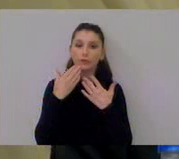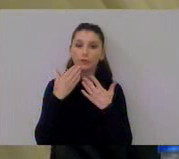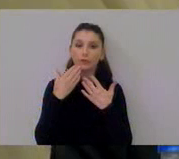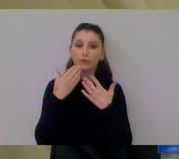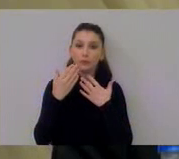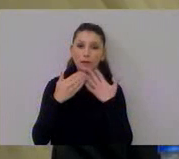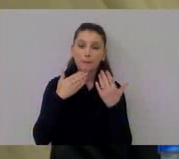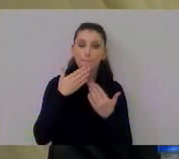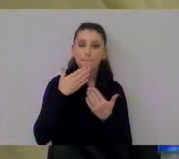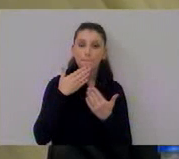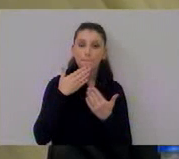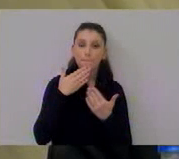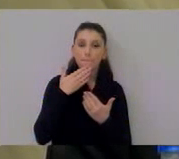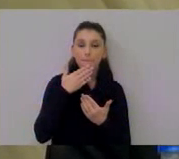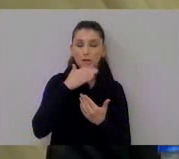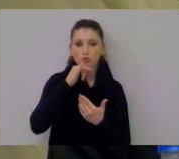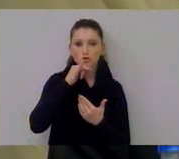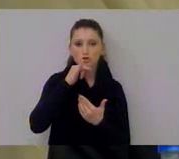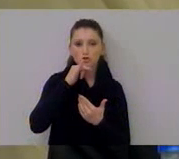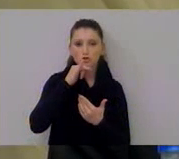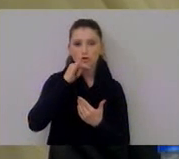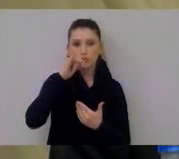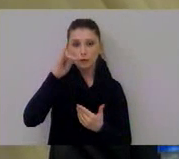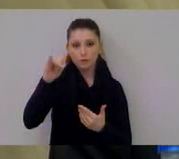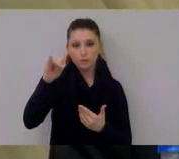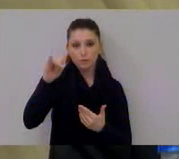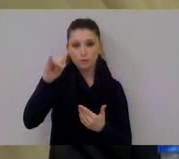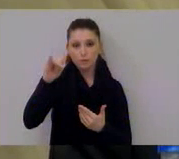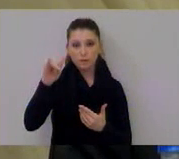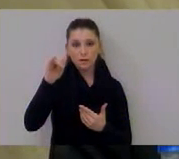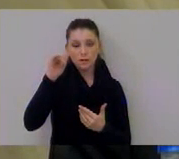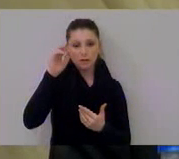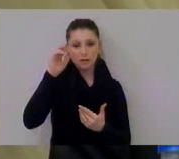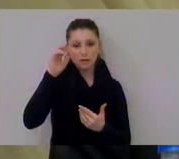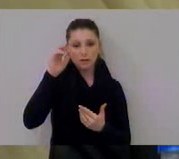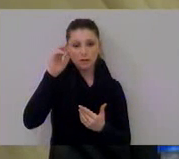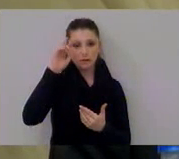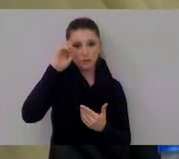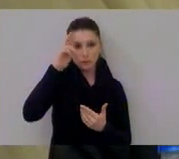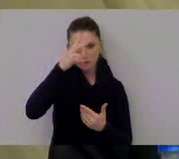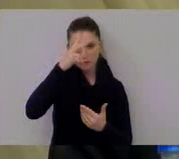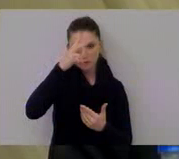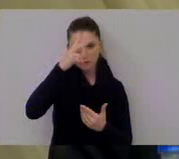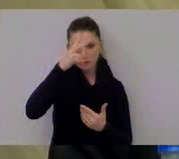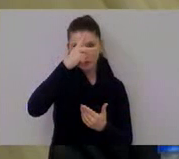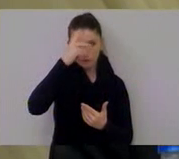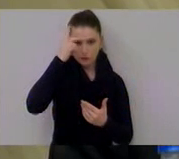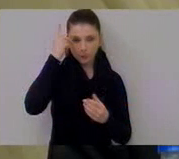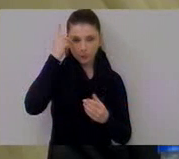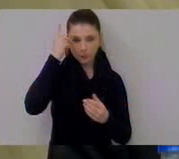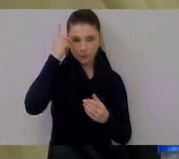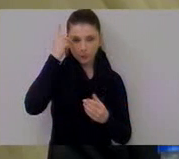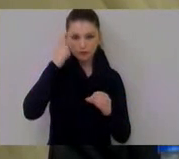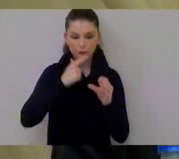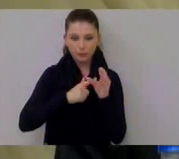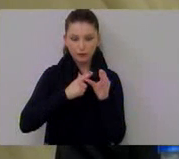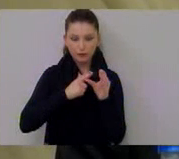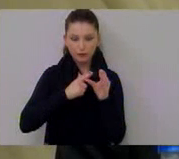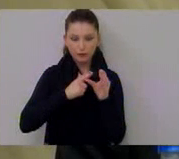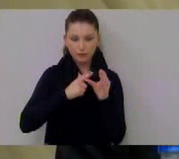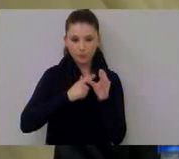pedido de informações ao senhor prefeito municipal acerca